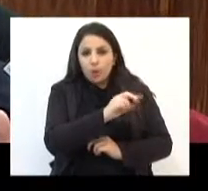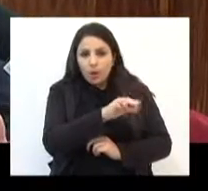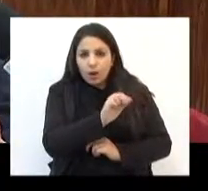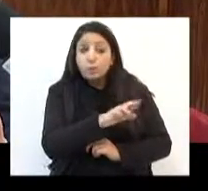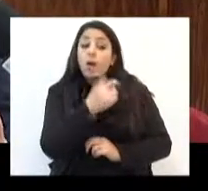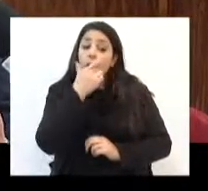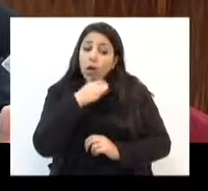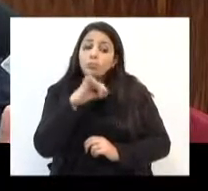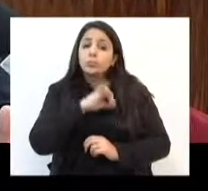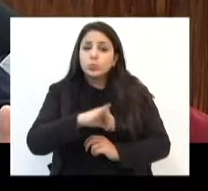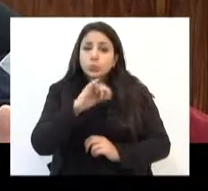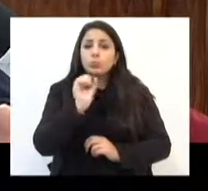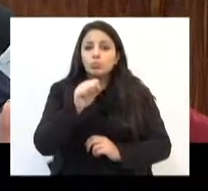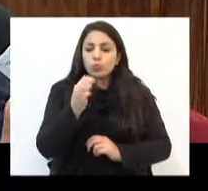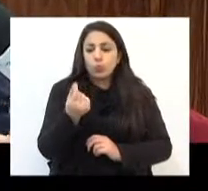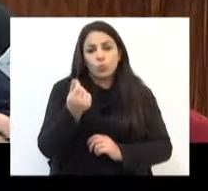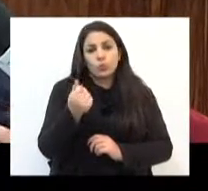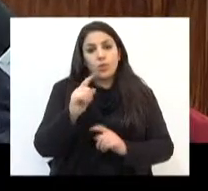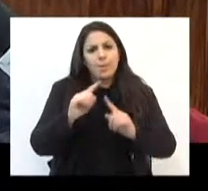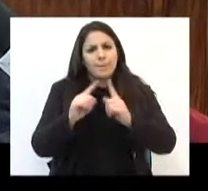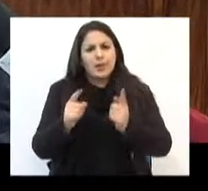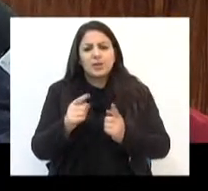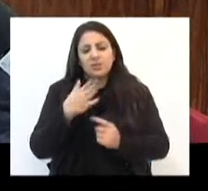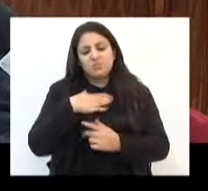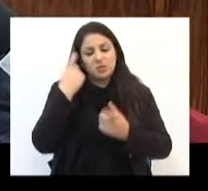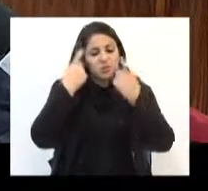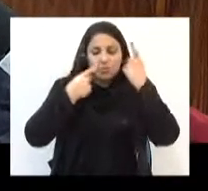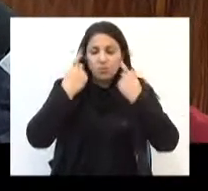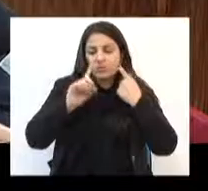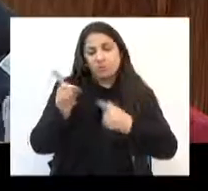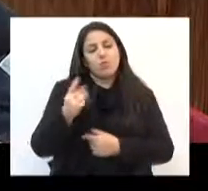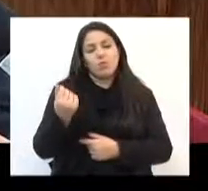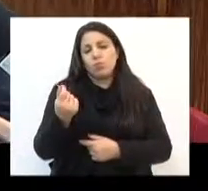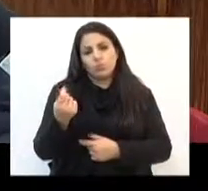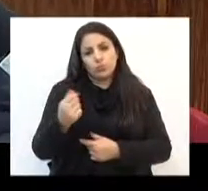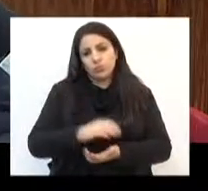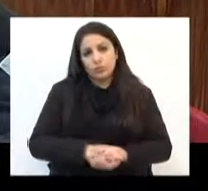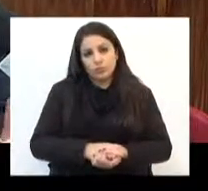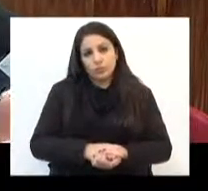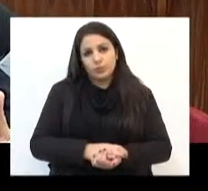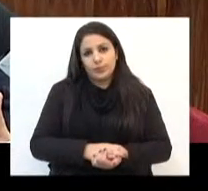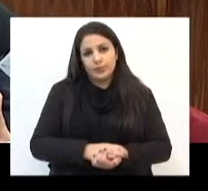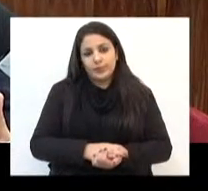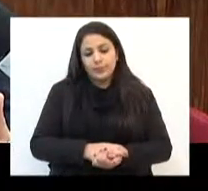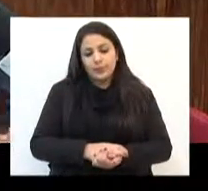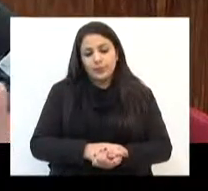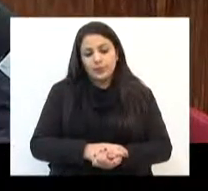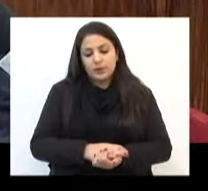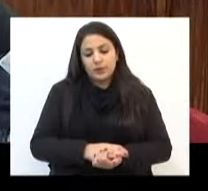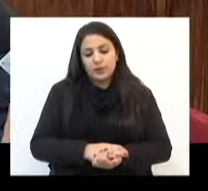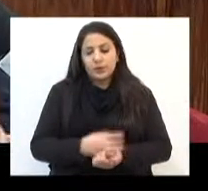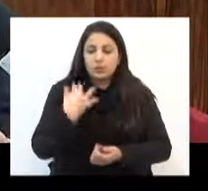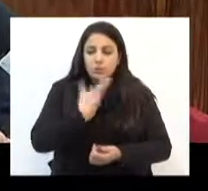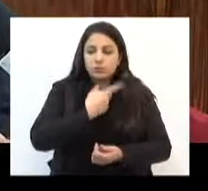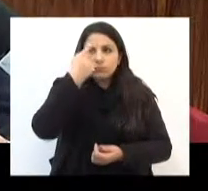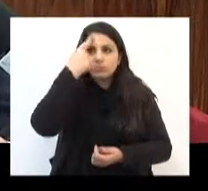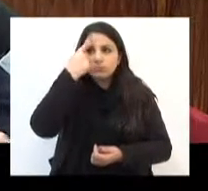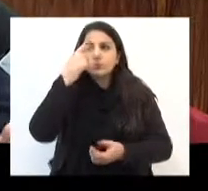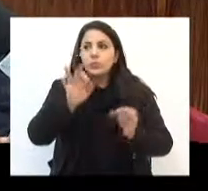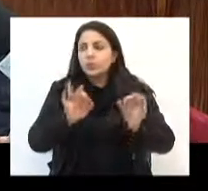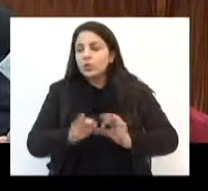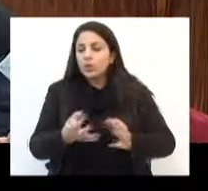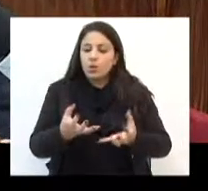divulgado recentemente, então, que as paradas serão de responsabilidade, então, das empresas concessionárias, assim, aquelas que ganharem a licitação, então isso não